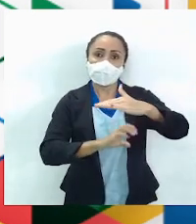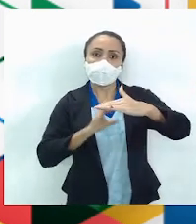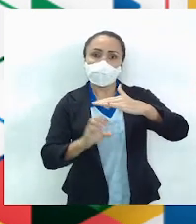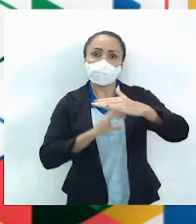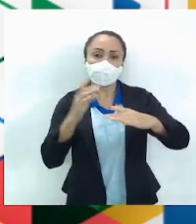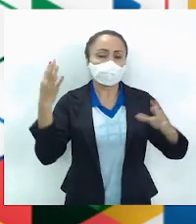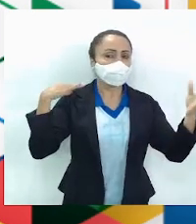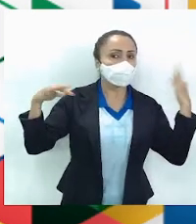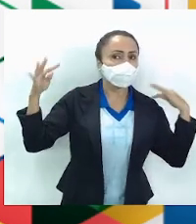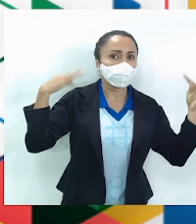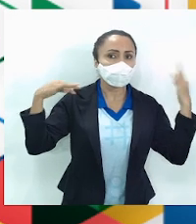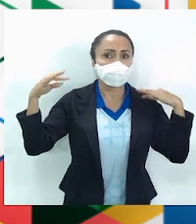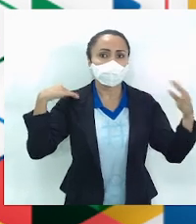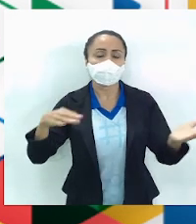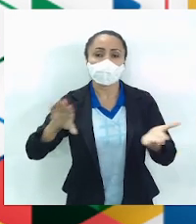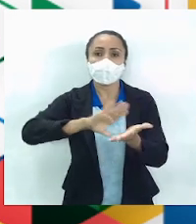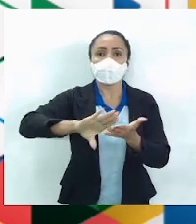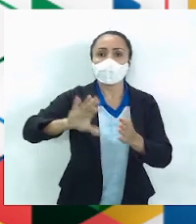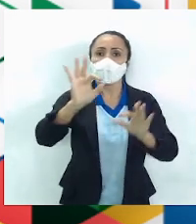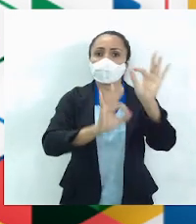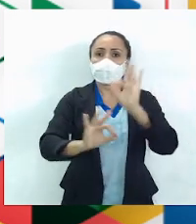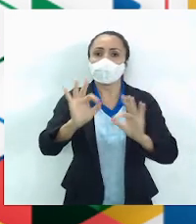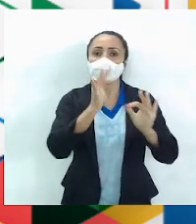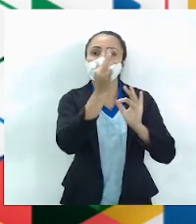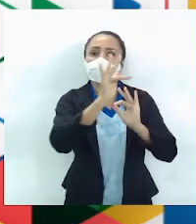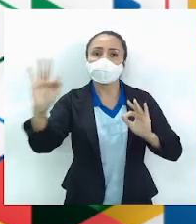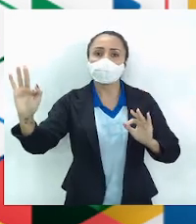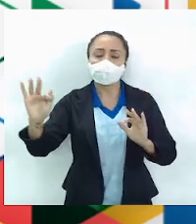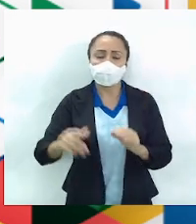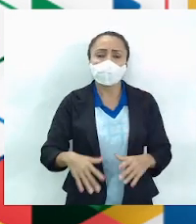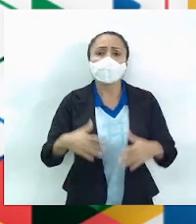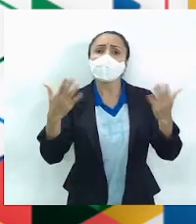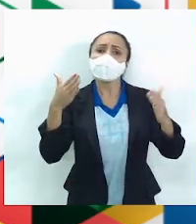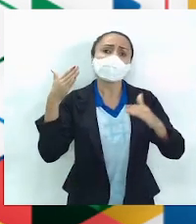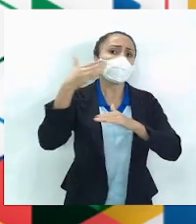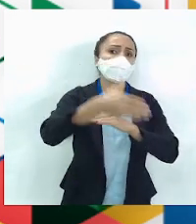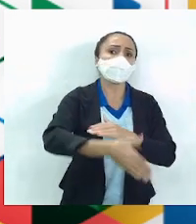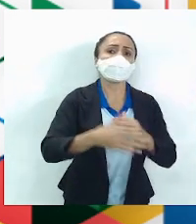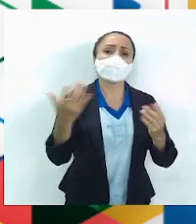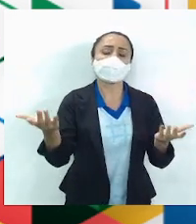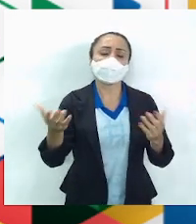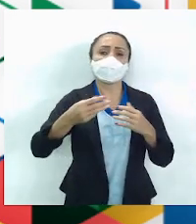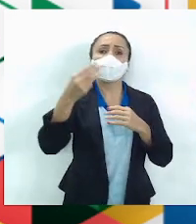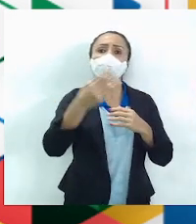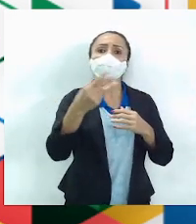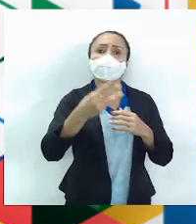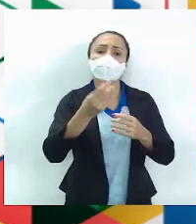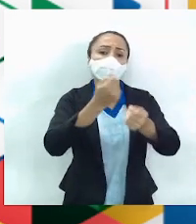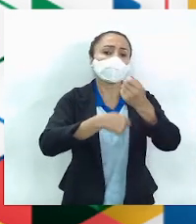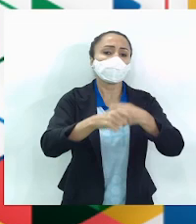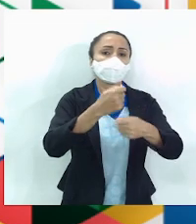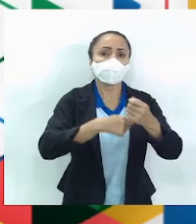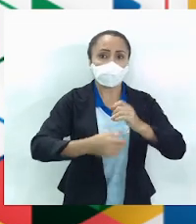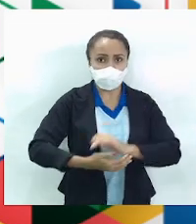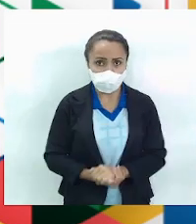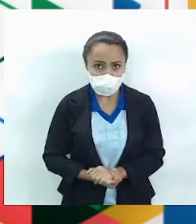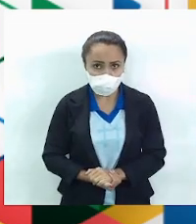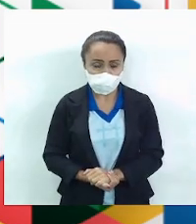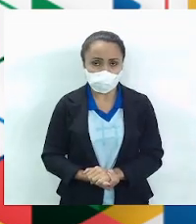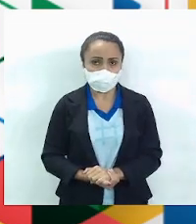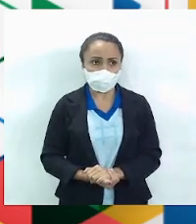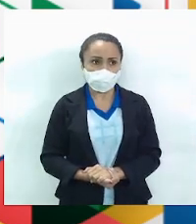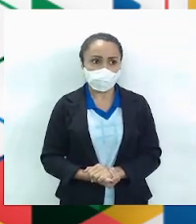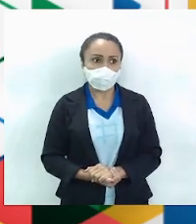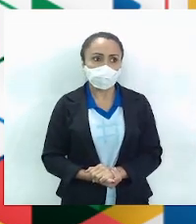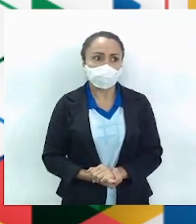e lazer, bancos e organizações financeiras. O que é que não faz parte do setor de economia, de comércio e serviço? Rapidinho,